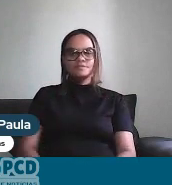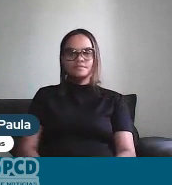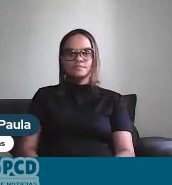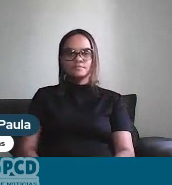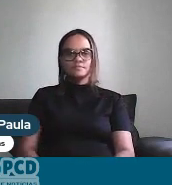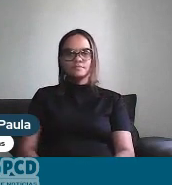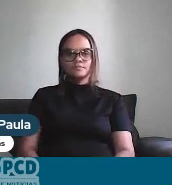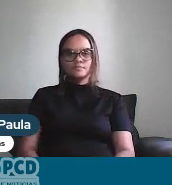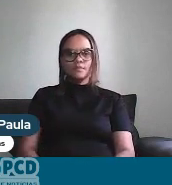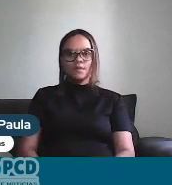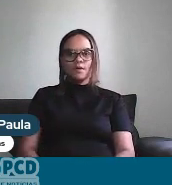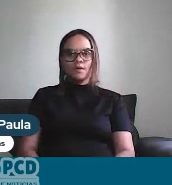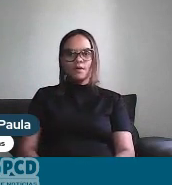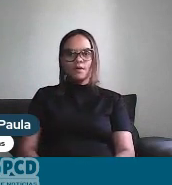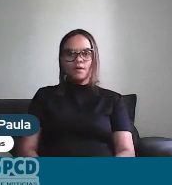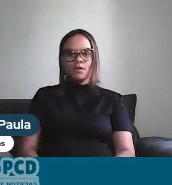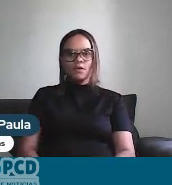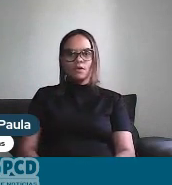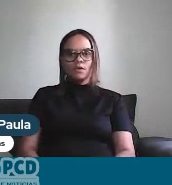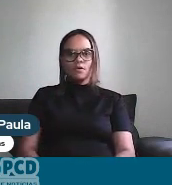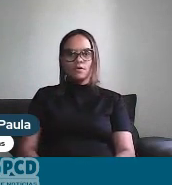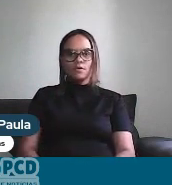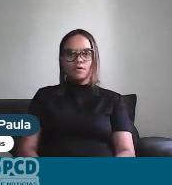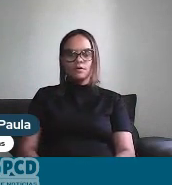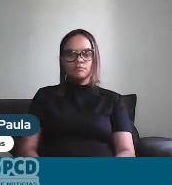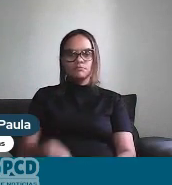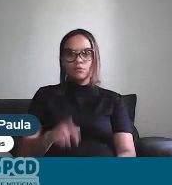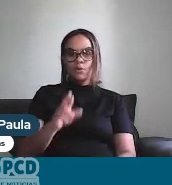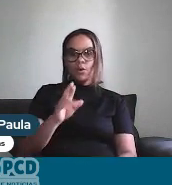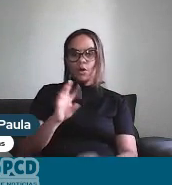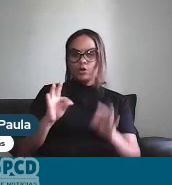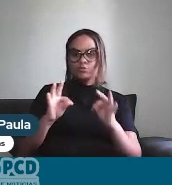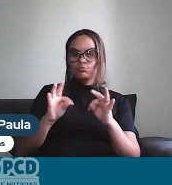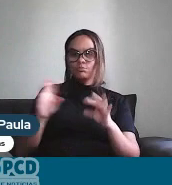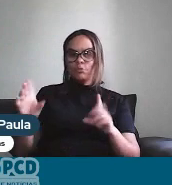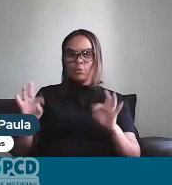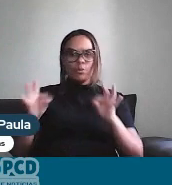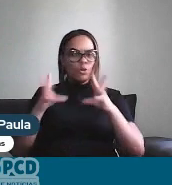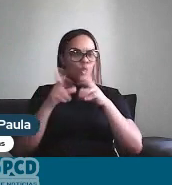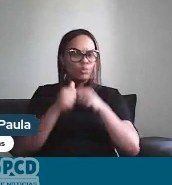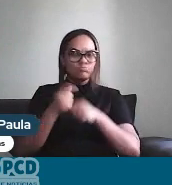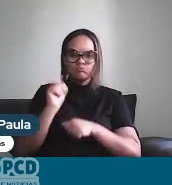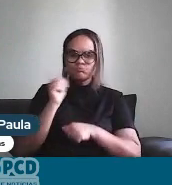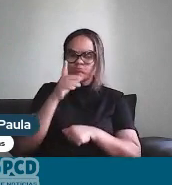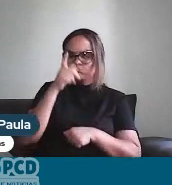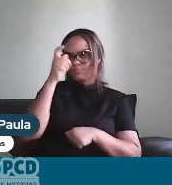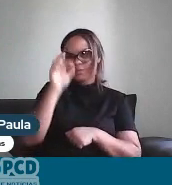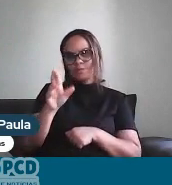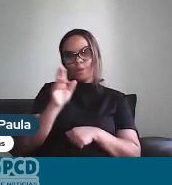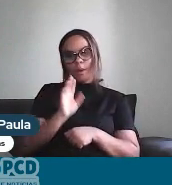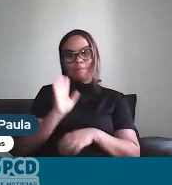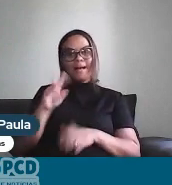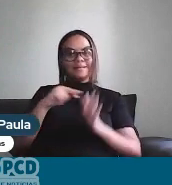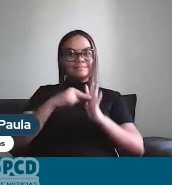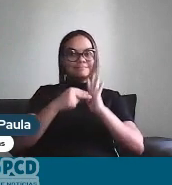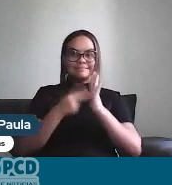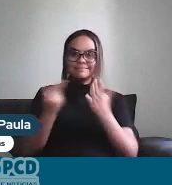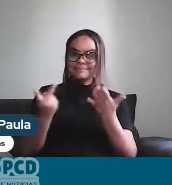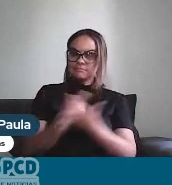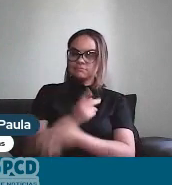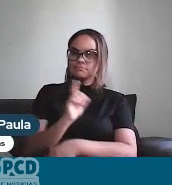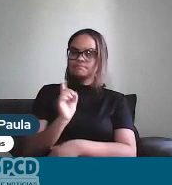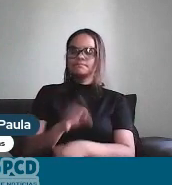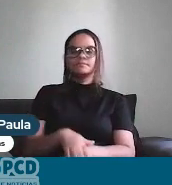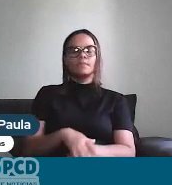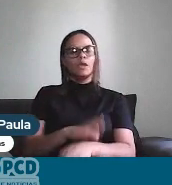O fato de nem todos terem respondido não significa que esteja incorreto. O que